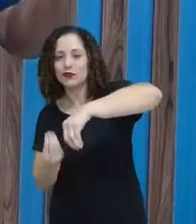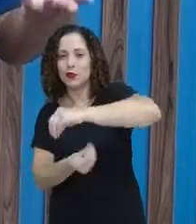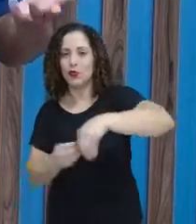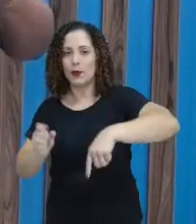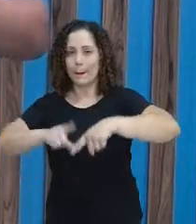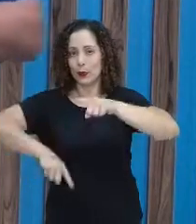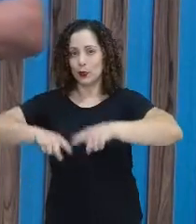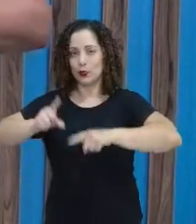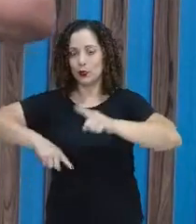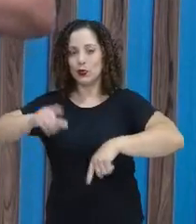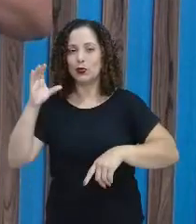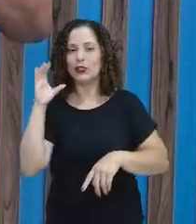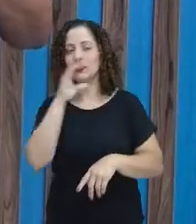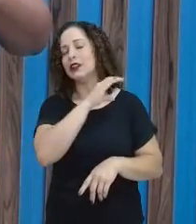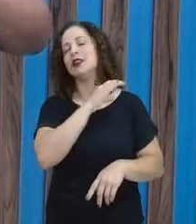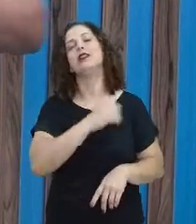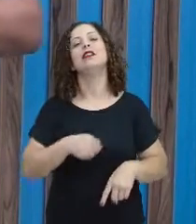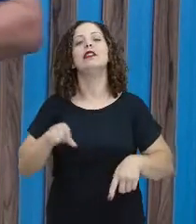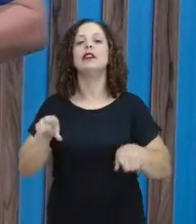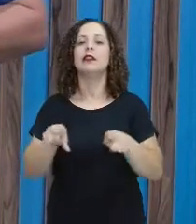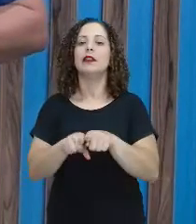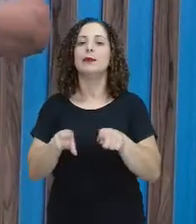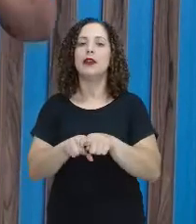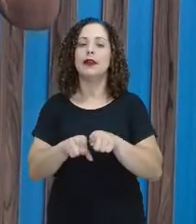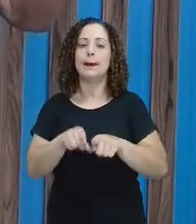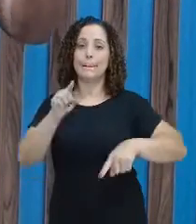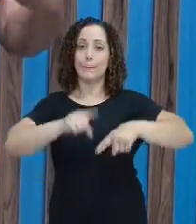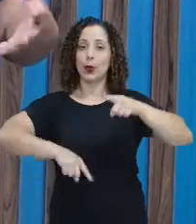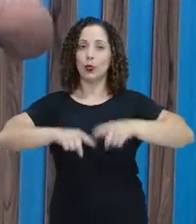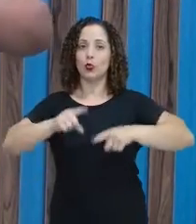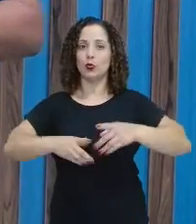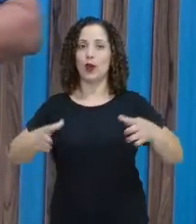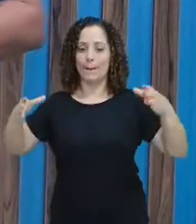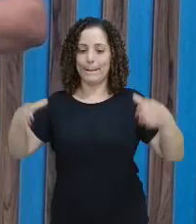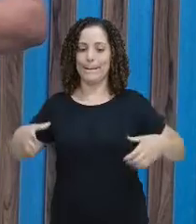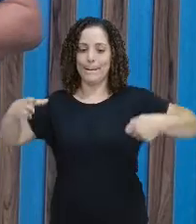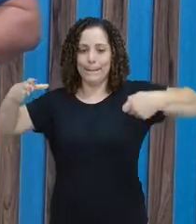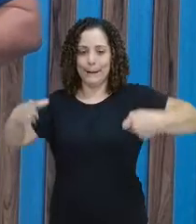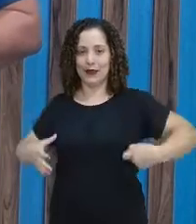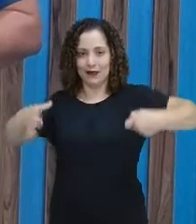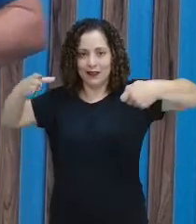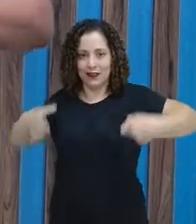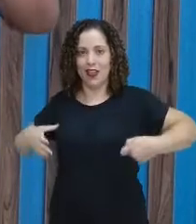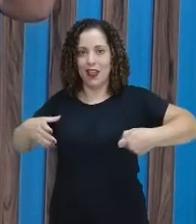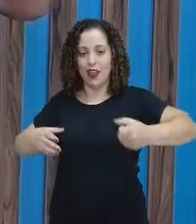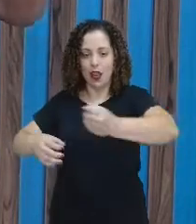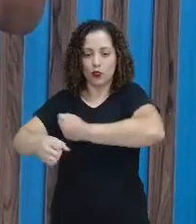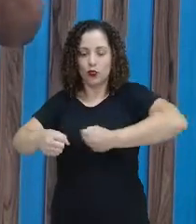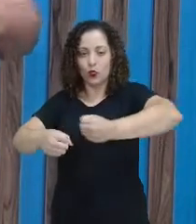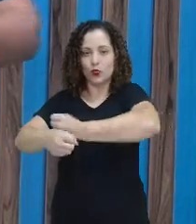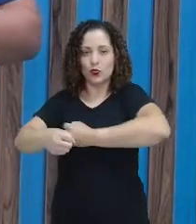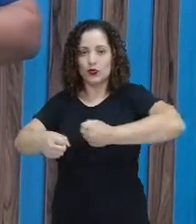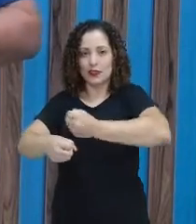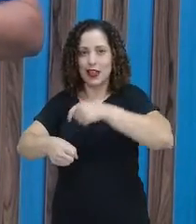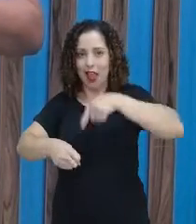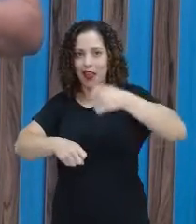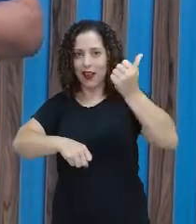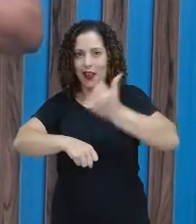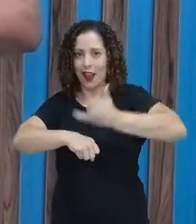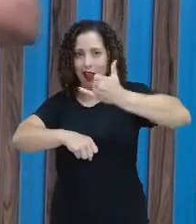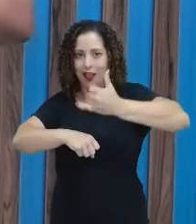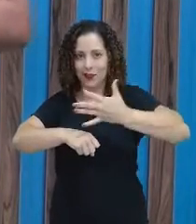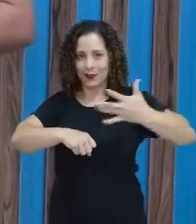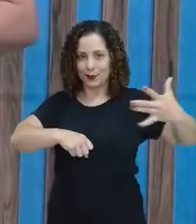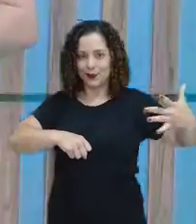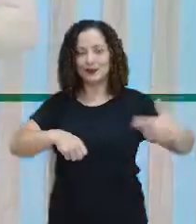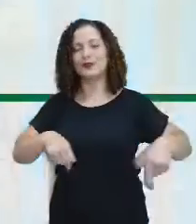altas temperaturas. Um utensílio de cozinha, por exemplo, uma panela feita de alumínio, passou por esse